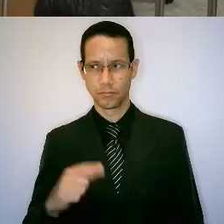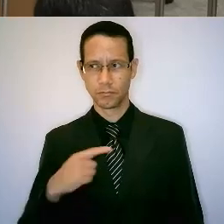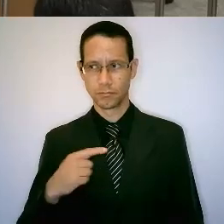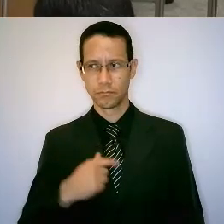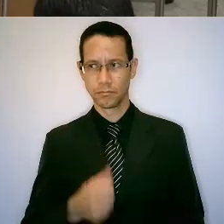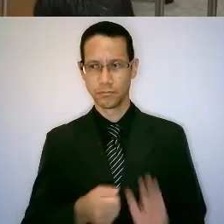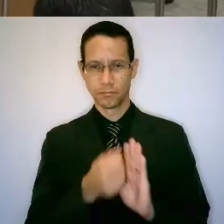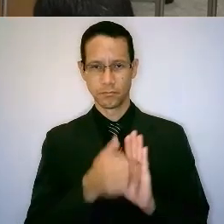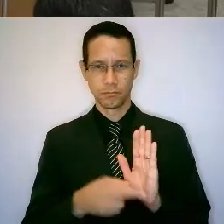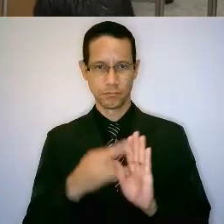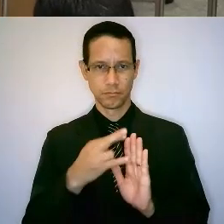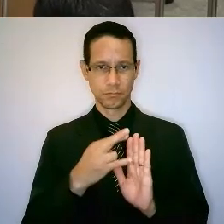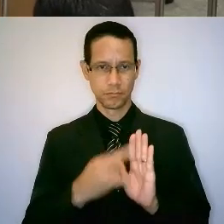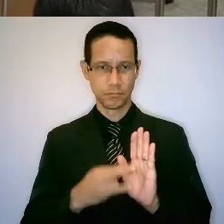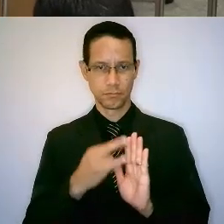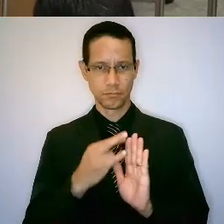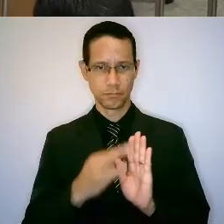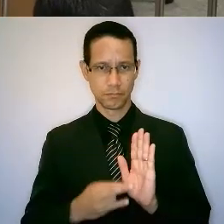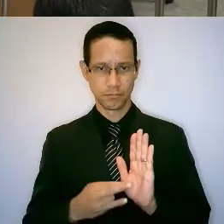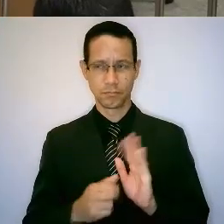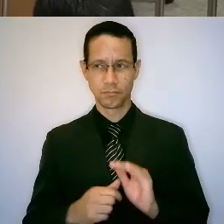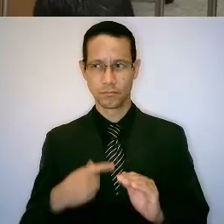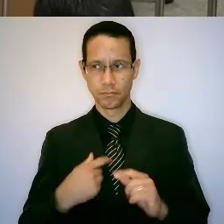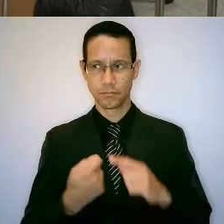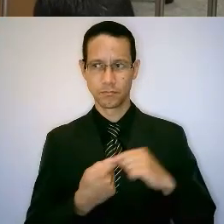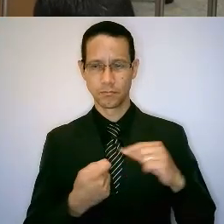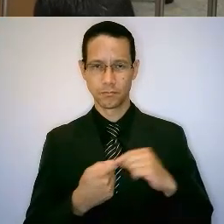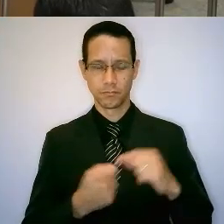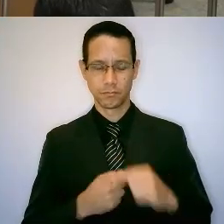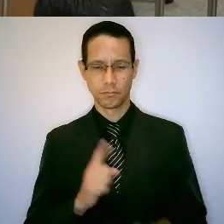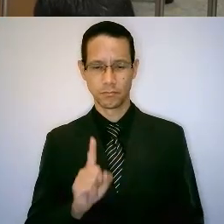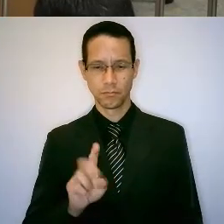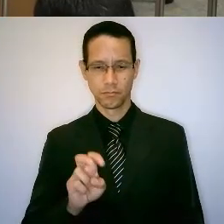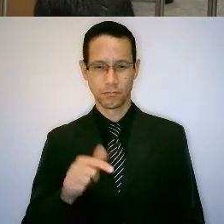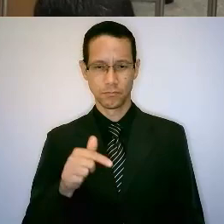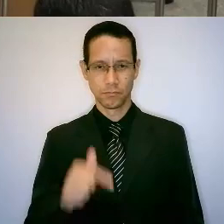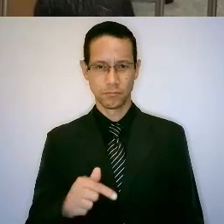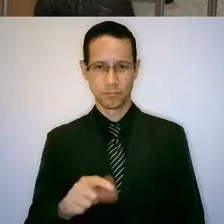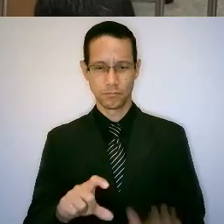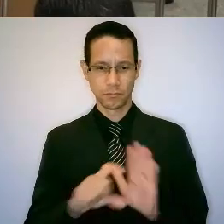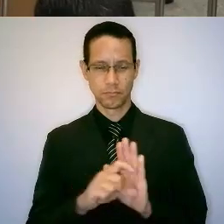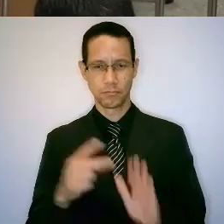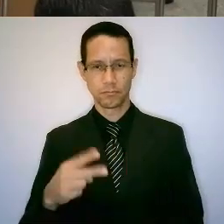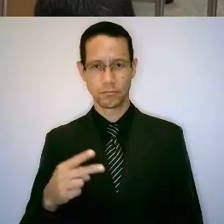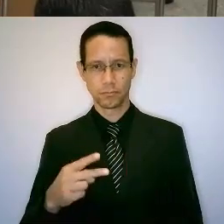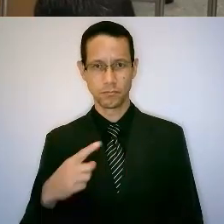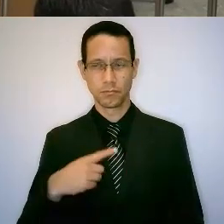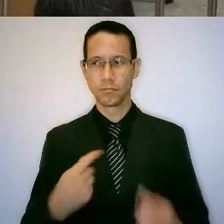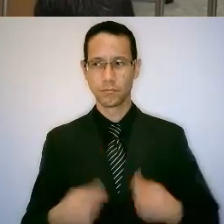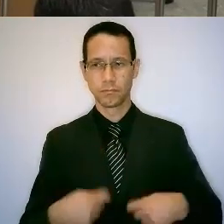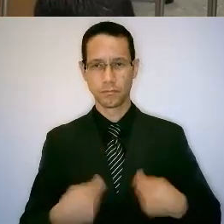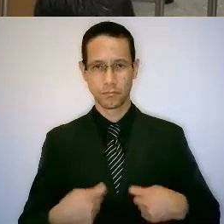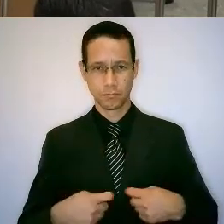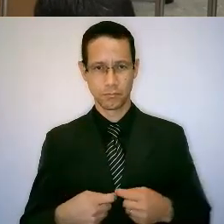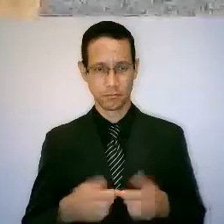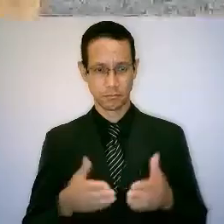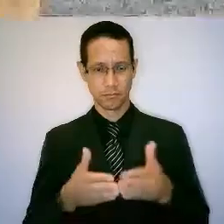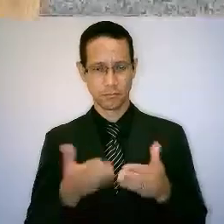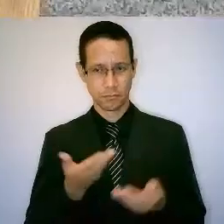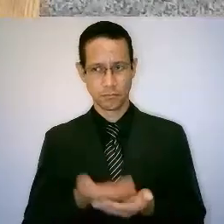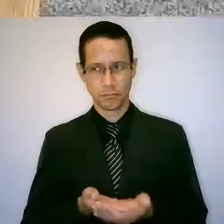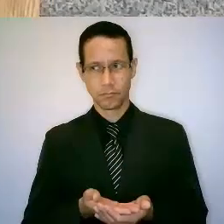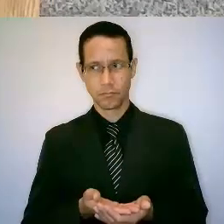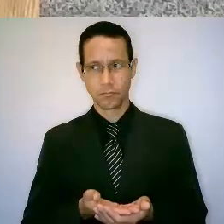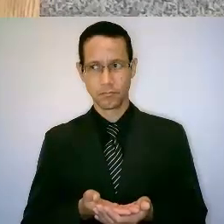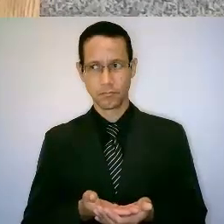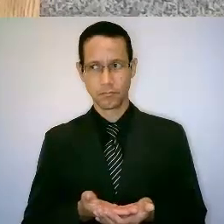do Regimento Interno Eu verifiquei que o artigo 157 a no seu parágrafo segundo diz que a necessidade desse requerimento mas não